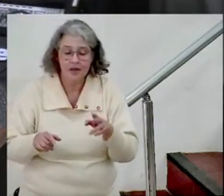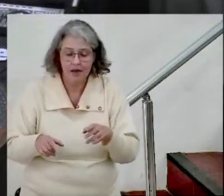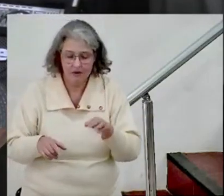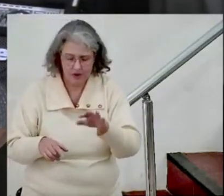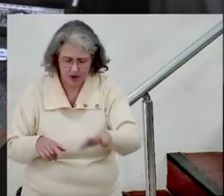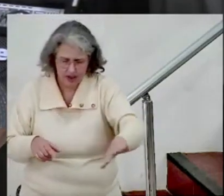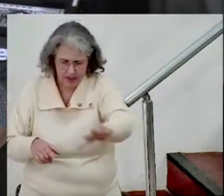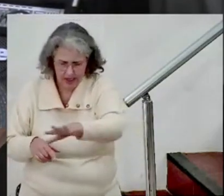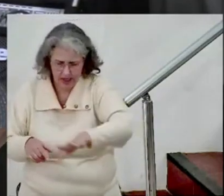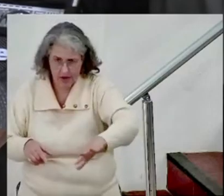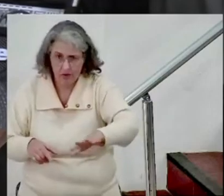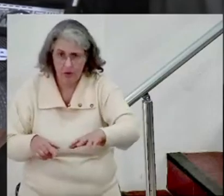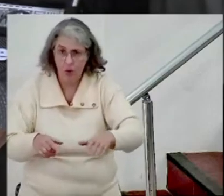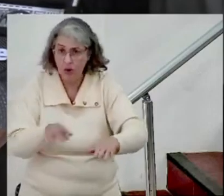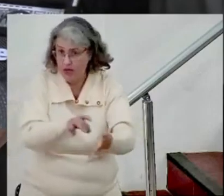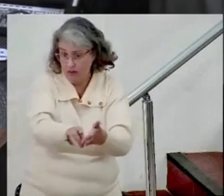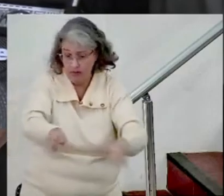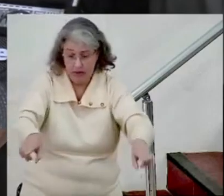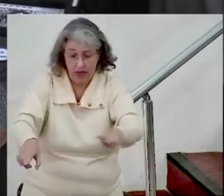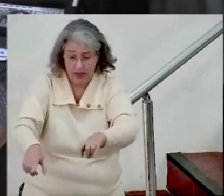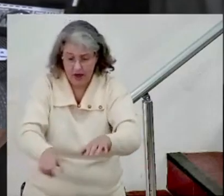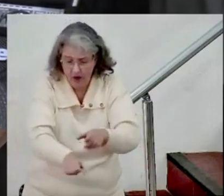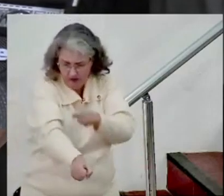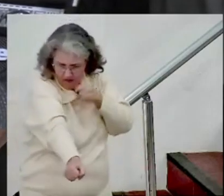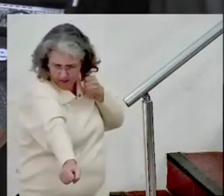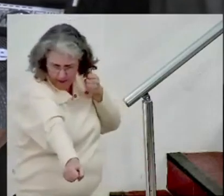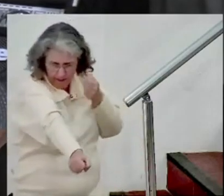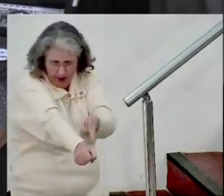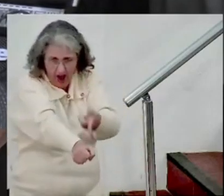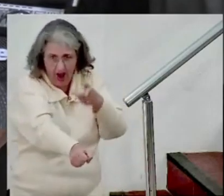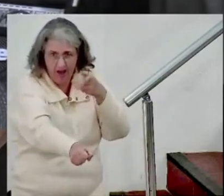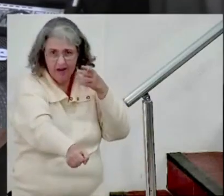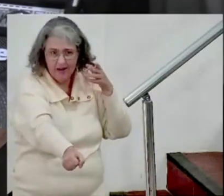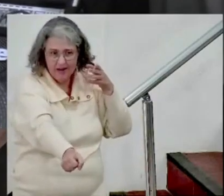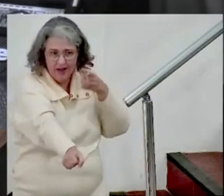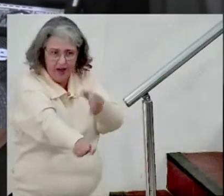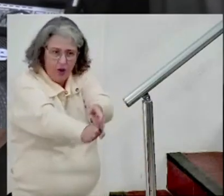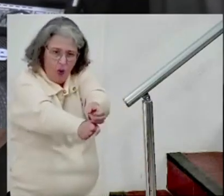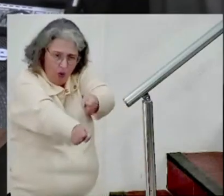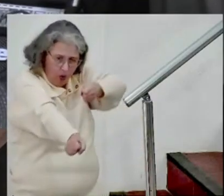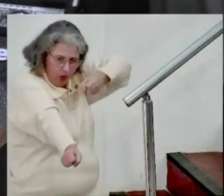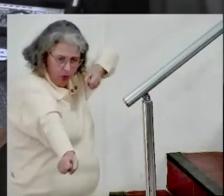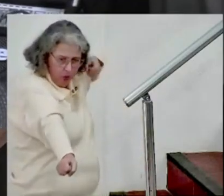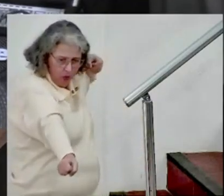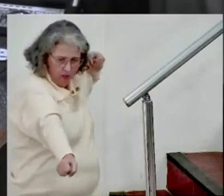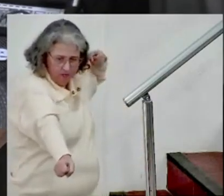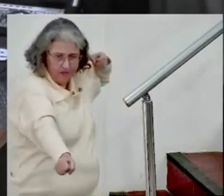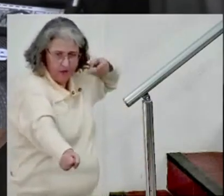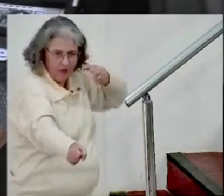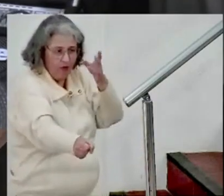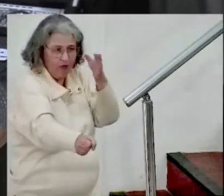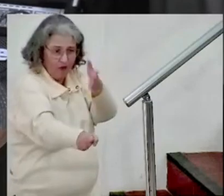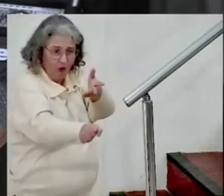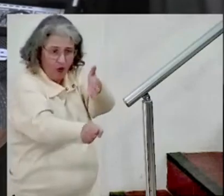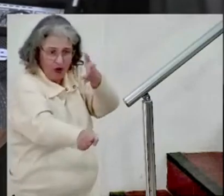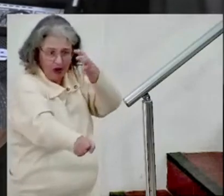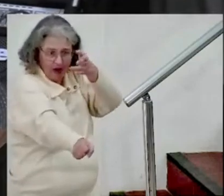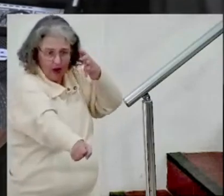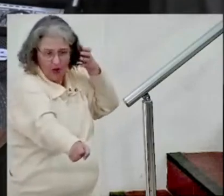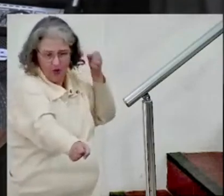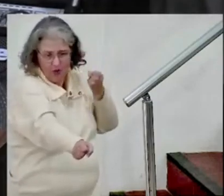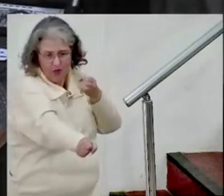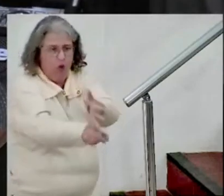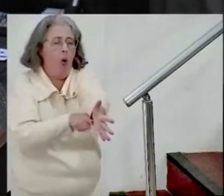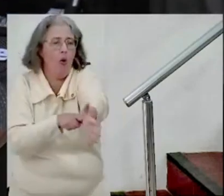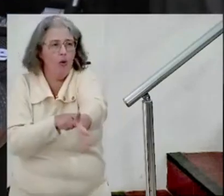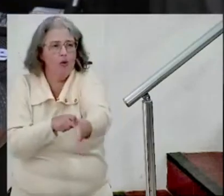inimigo que está ali, tudo para que ele não consiga quebrar as defesas e entrar. E essa cidade aí não foi páreo para as